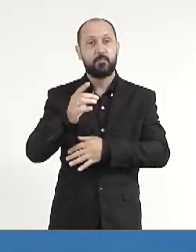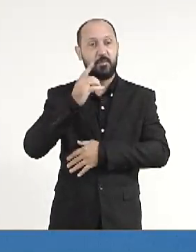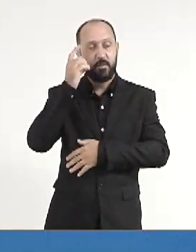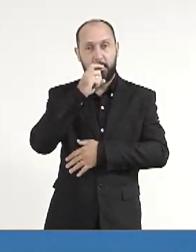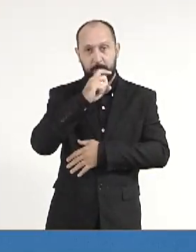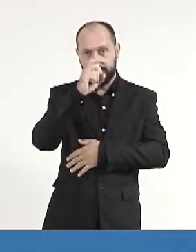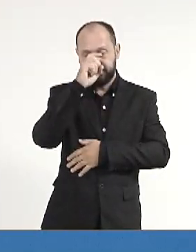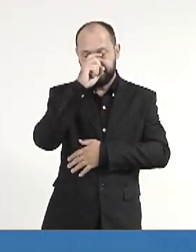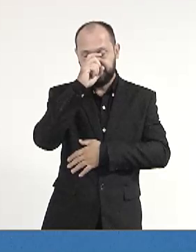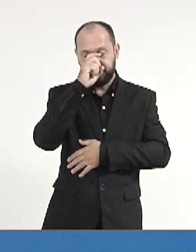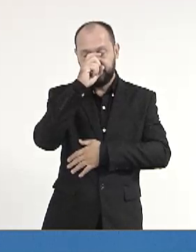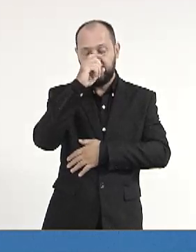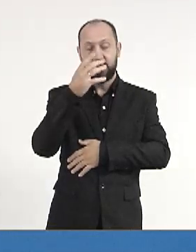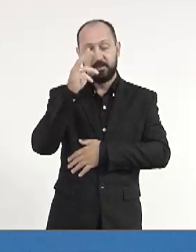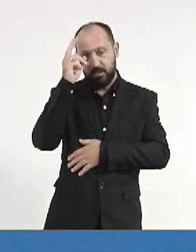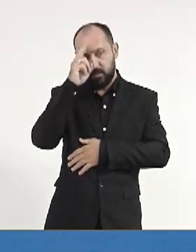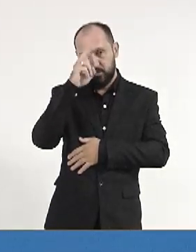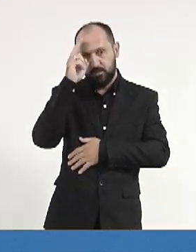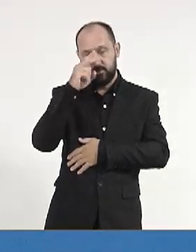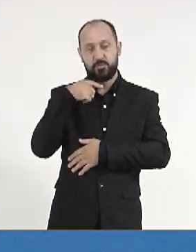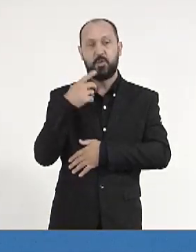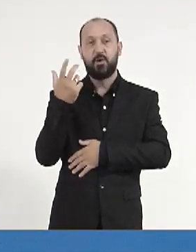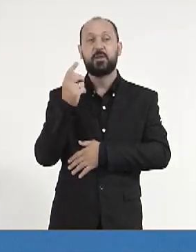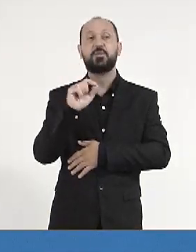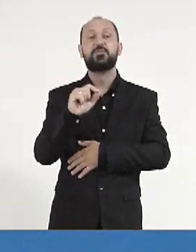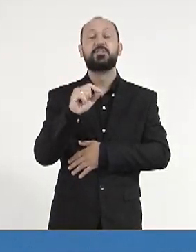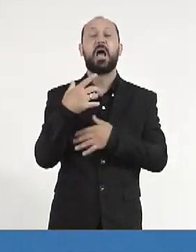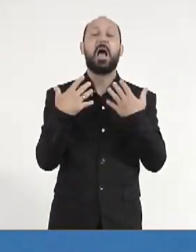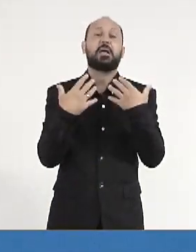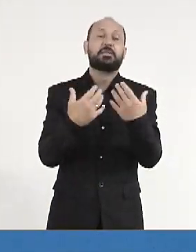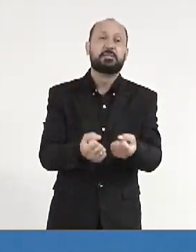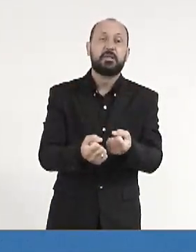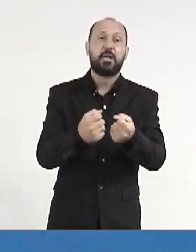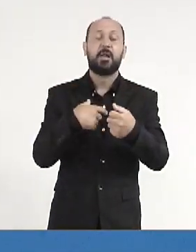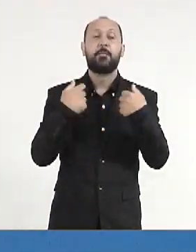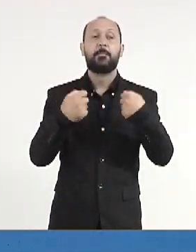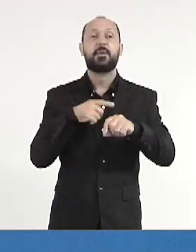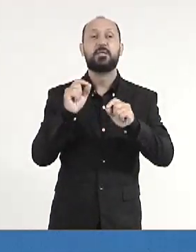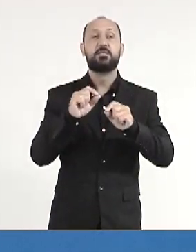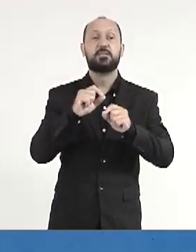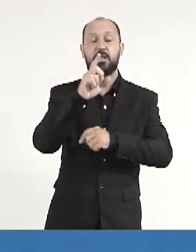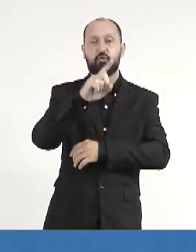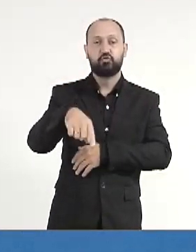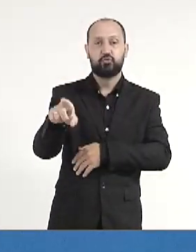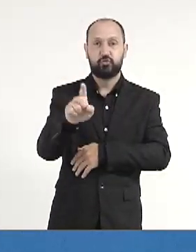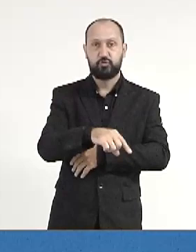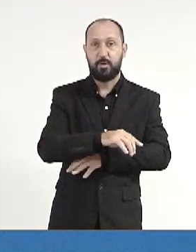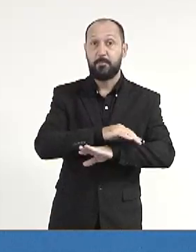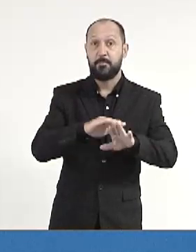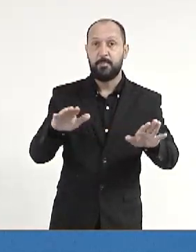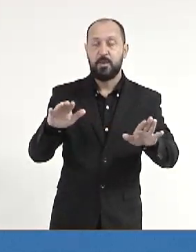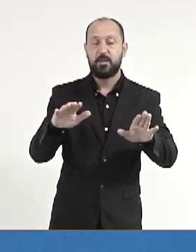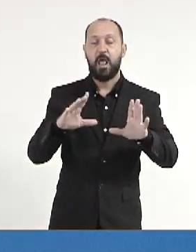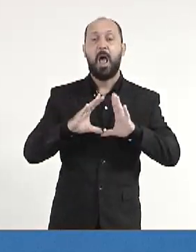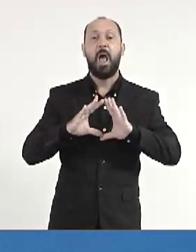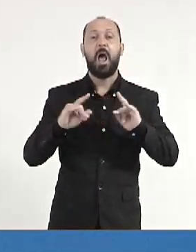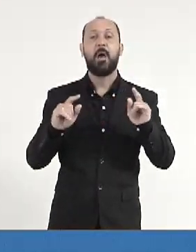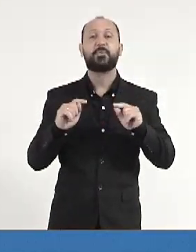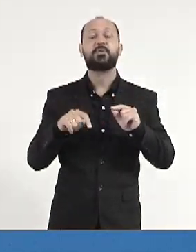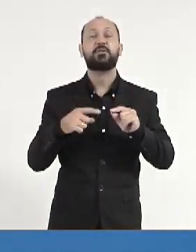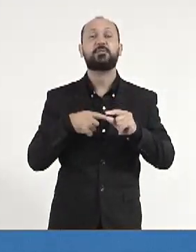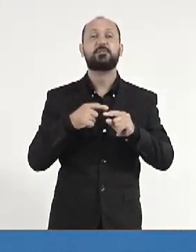deputado Zeca, essa história de anistia, ela tem que ser totalmente